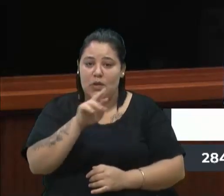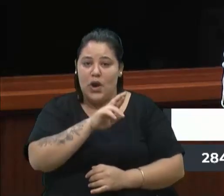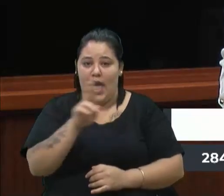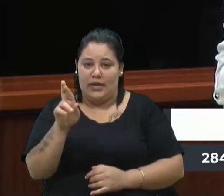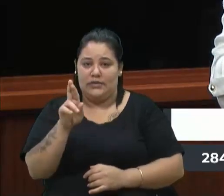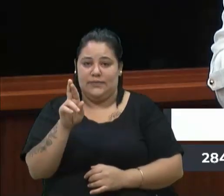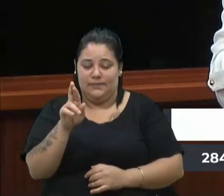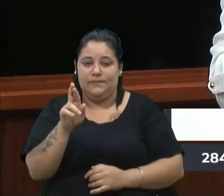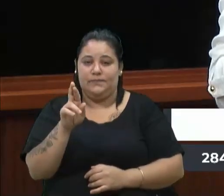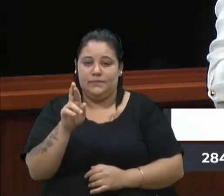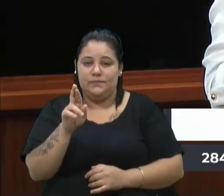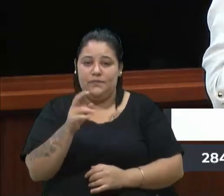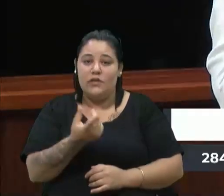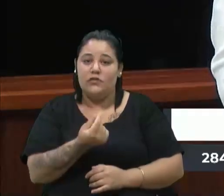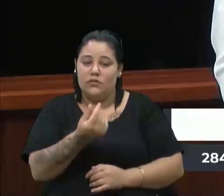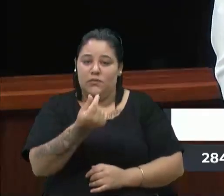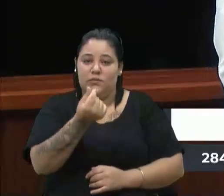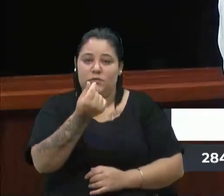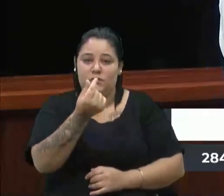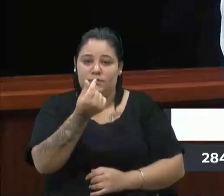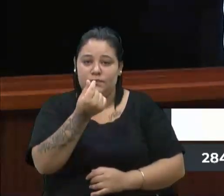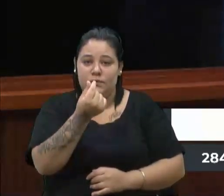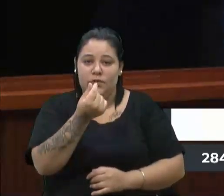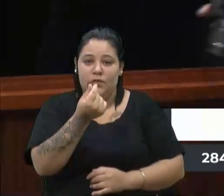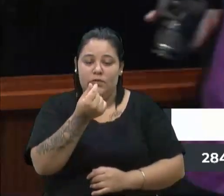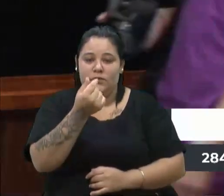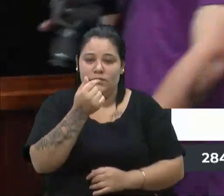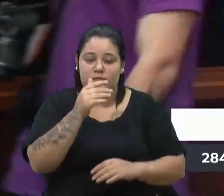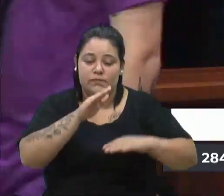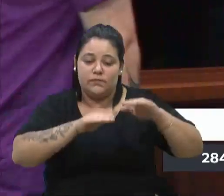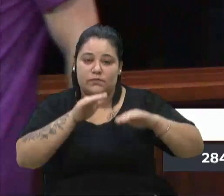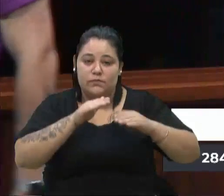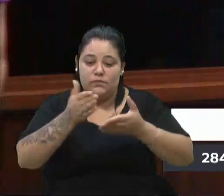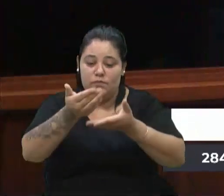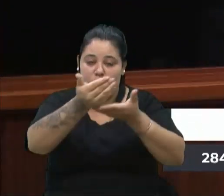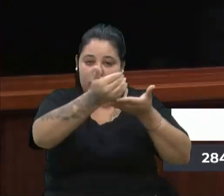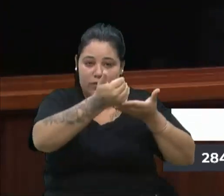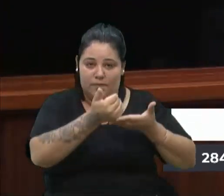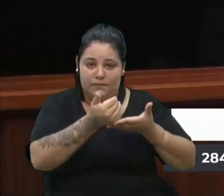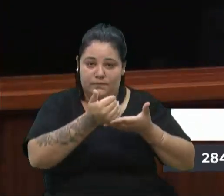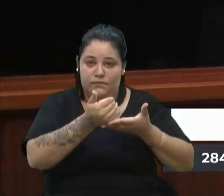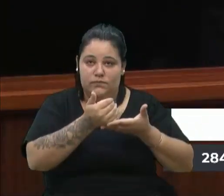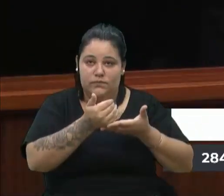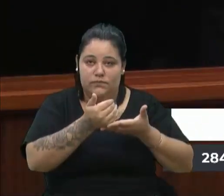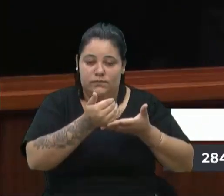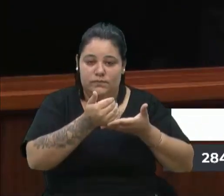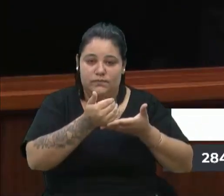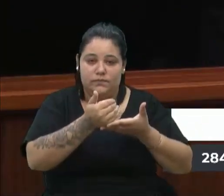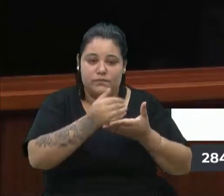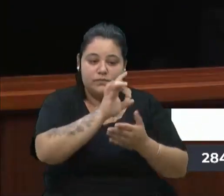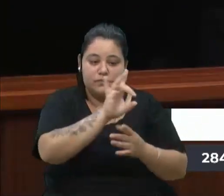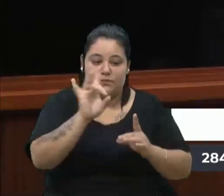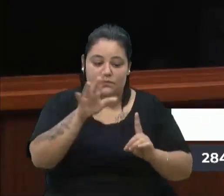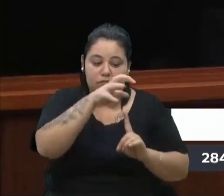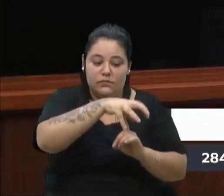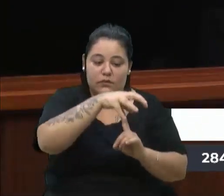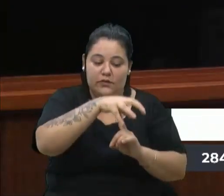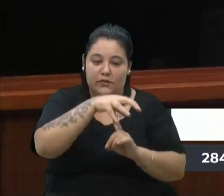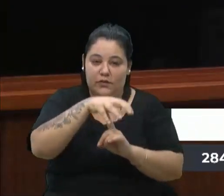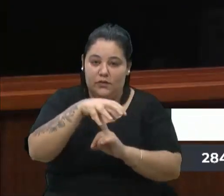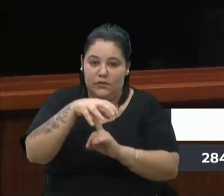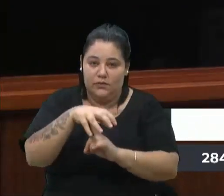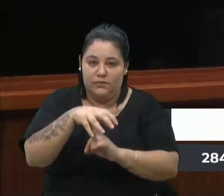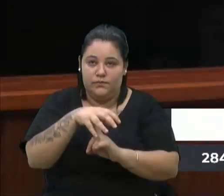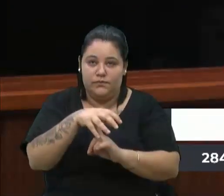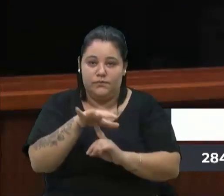R$1.280.000 de valores, sendo que a média de arrecadação foi por cada feirante em torno de